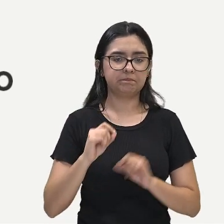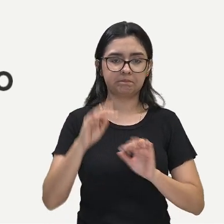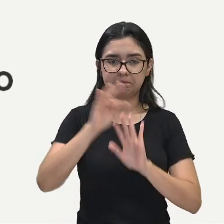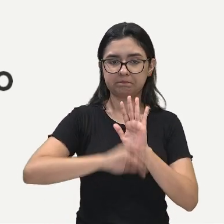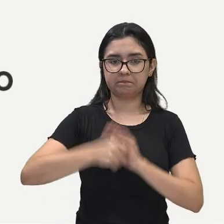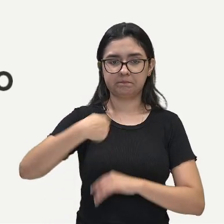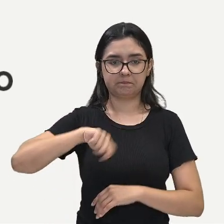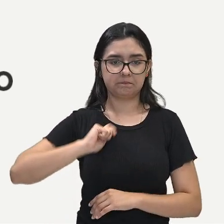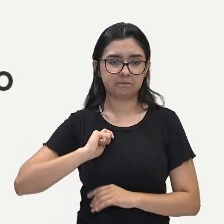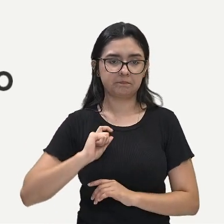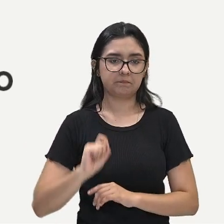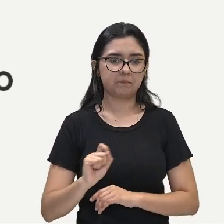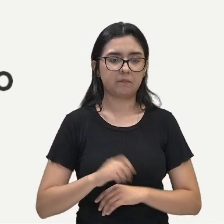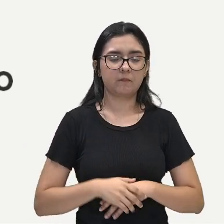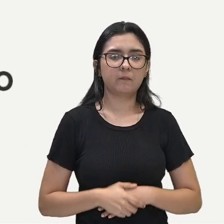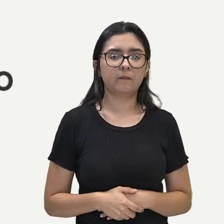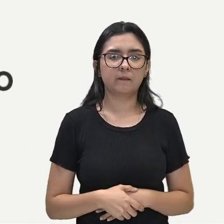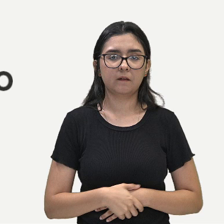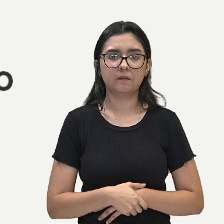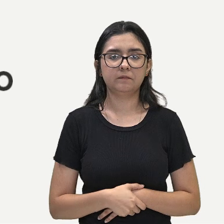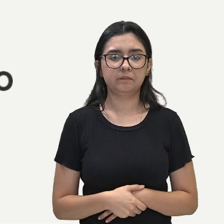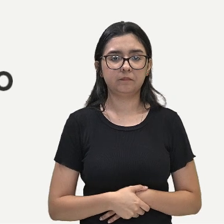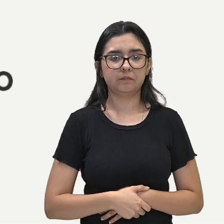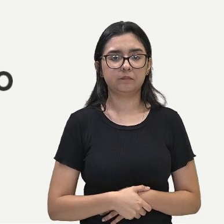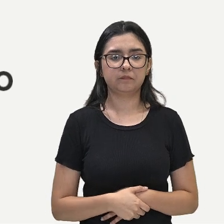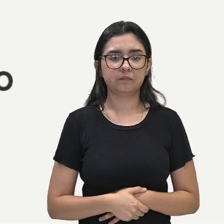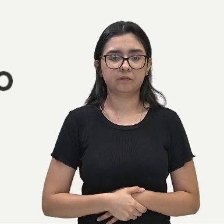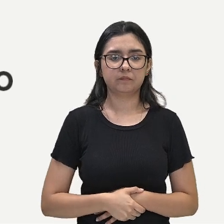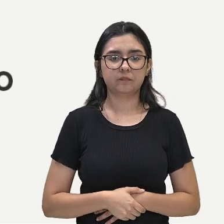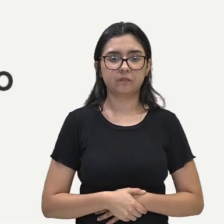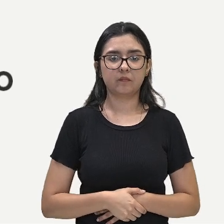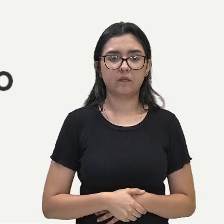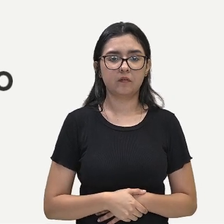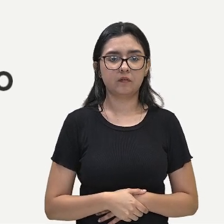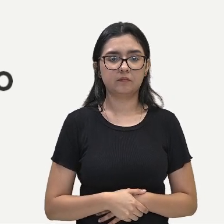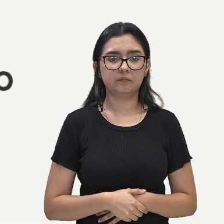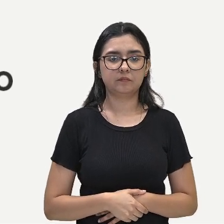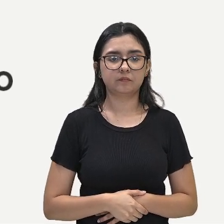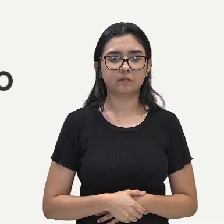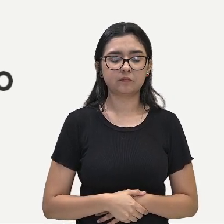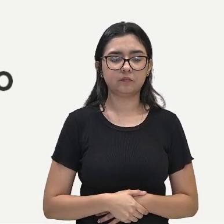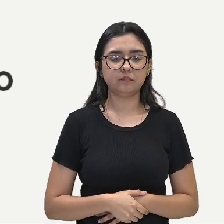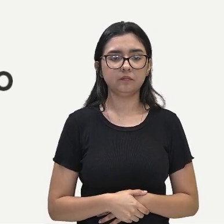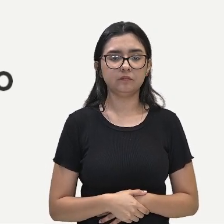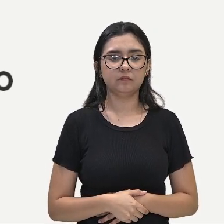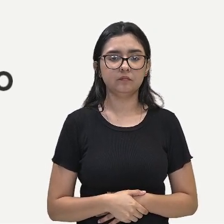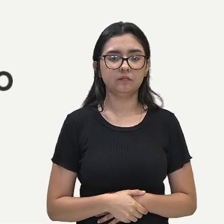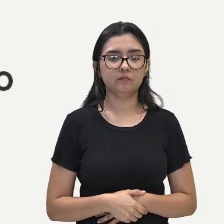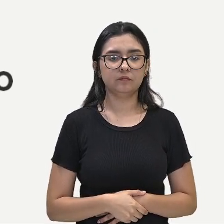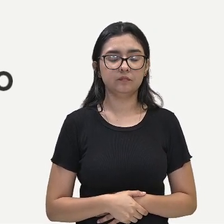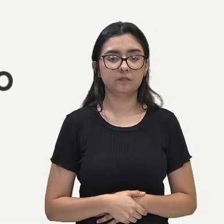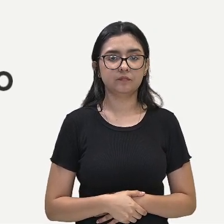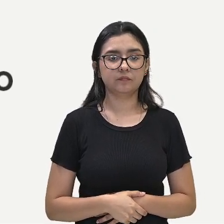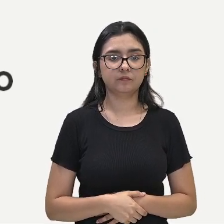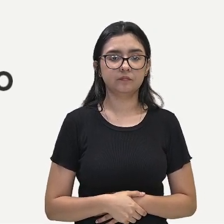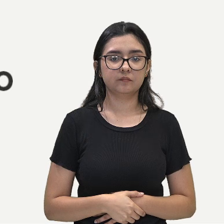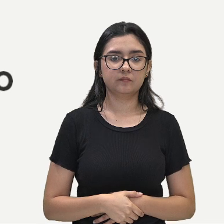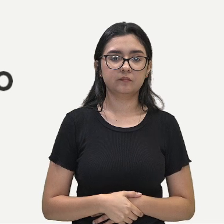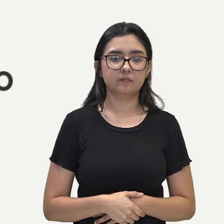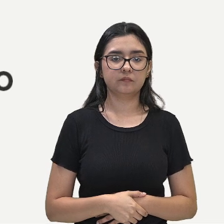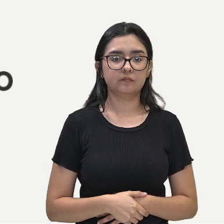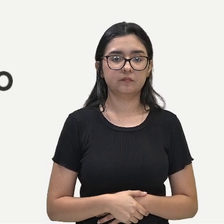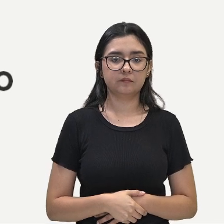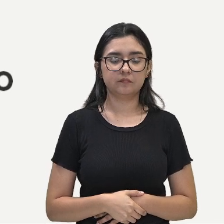fundamentalmente para expressar algumas ações. A primeira são ações